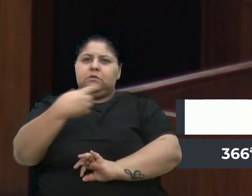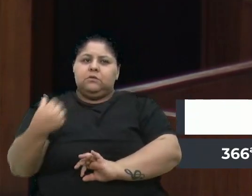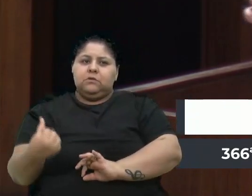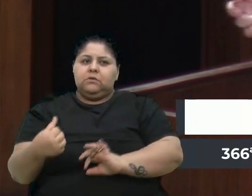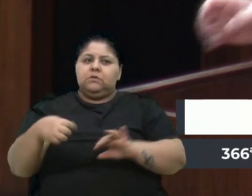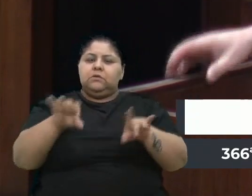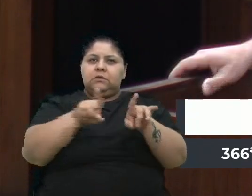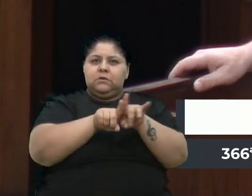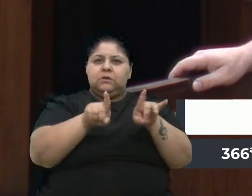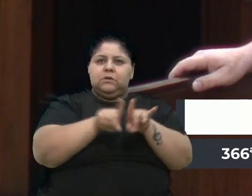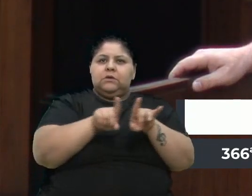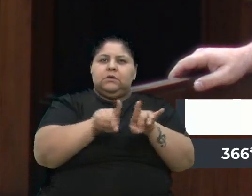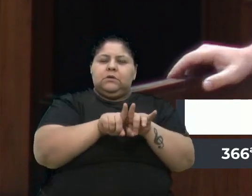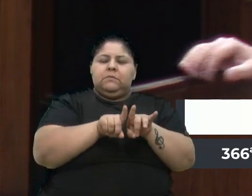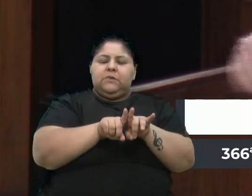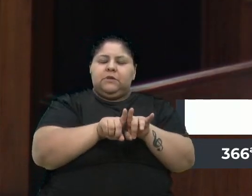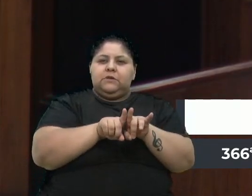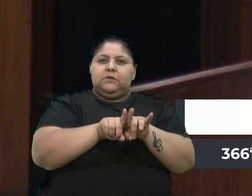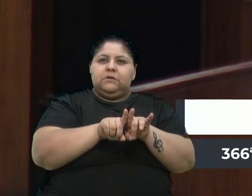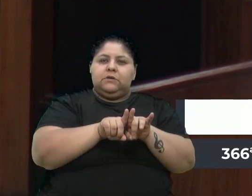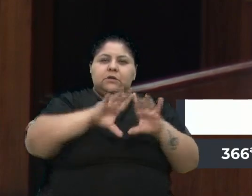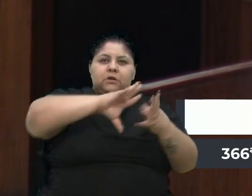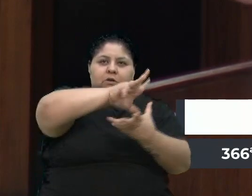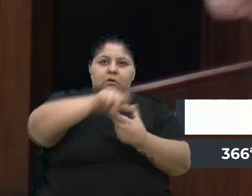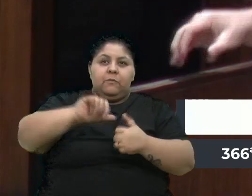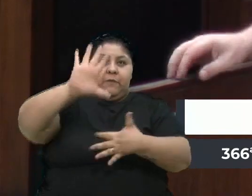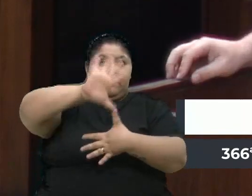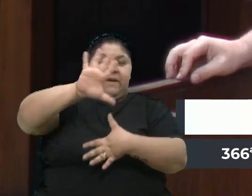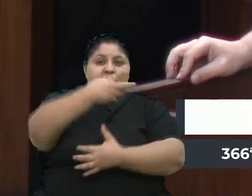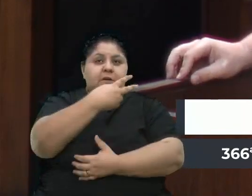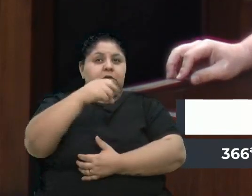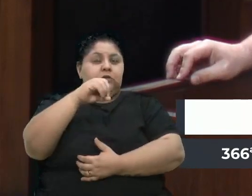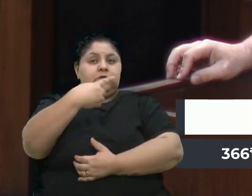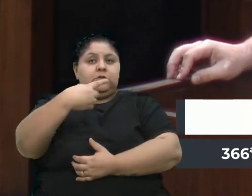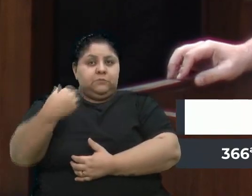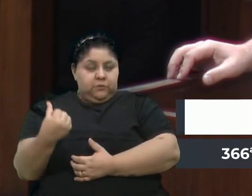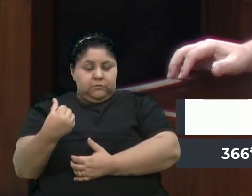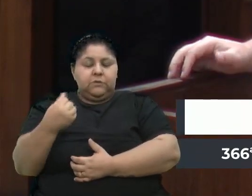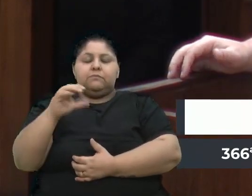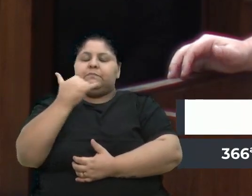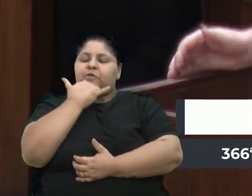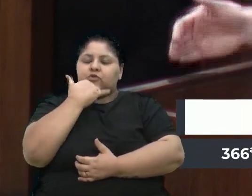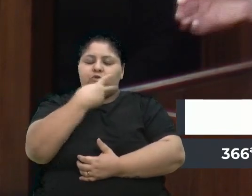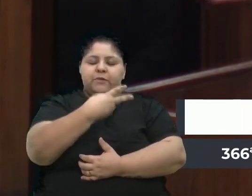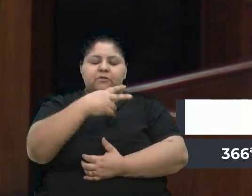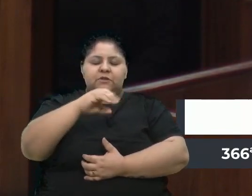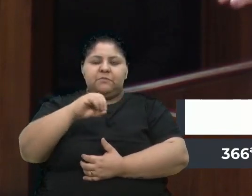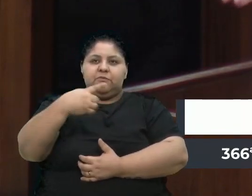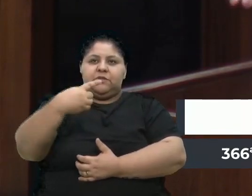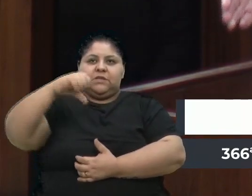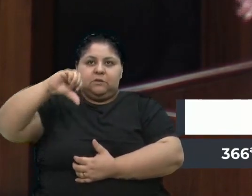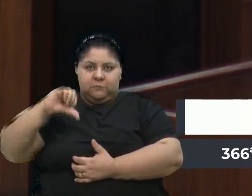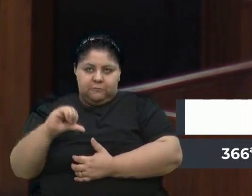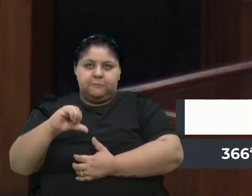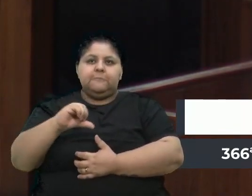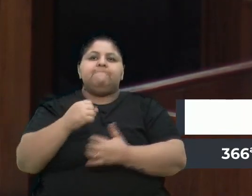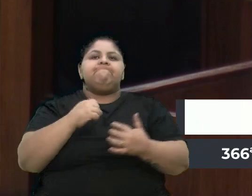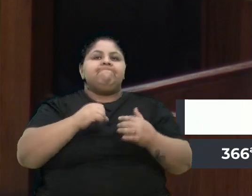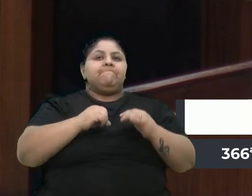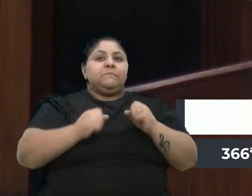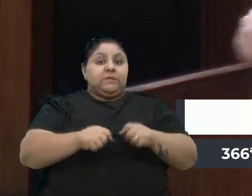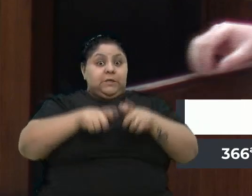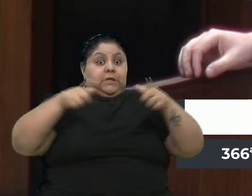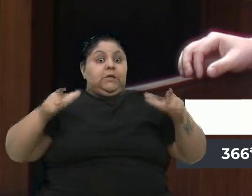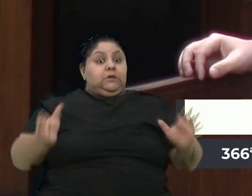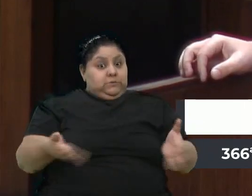América em 2019. Então, todos grandes eventos esportivos, né? E em algum deles, Porto Alegre